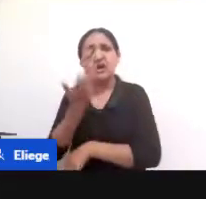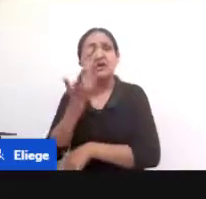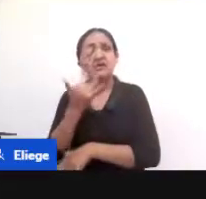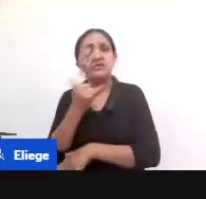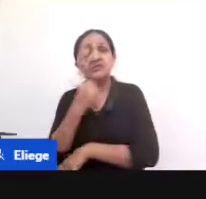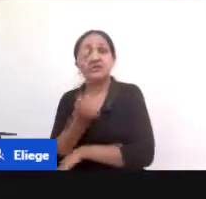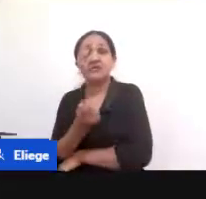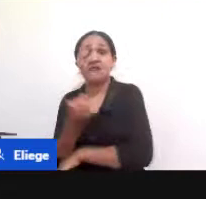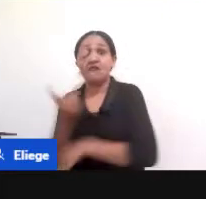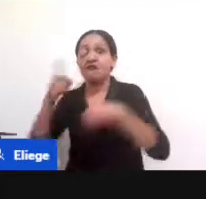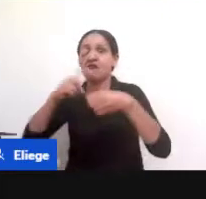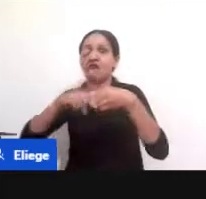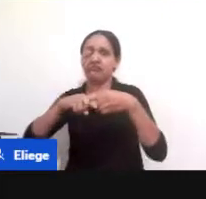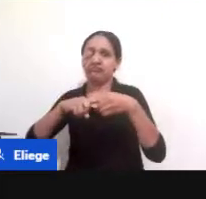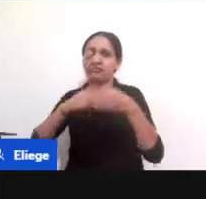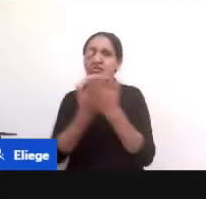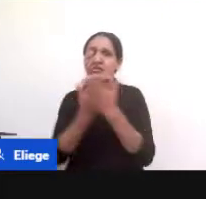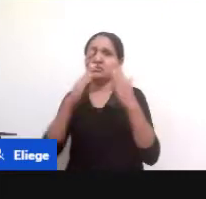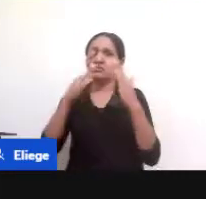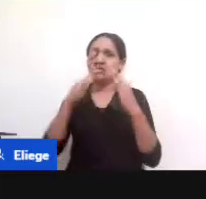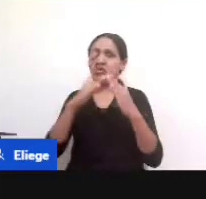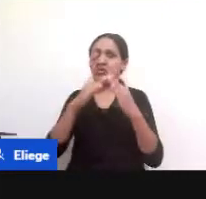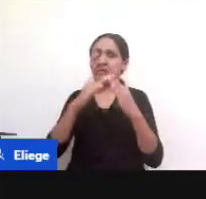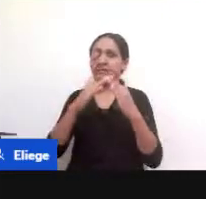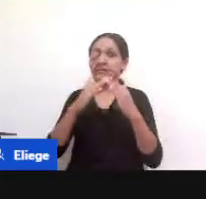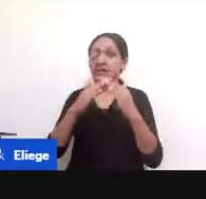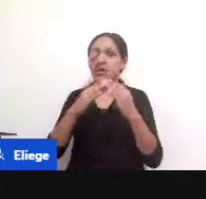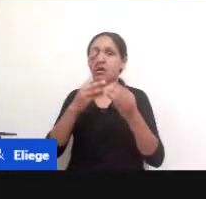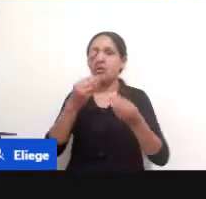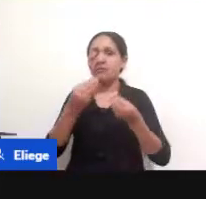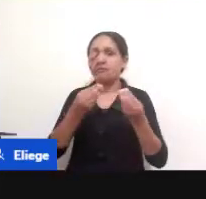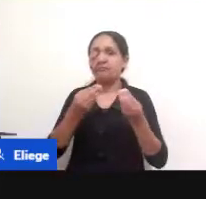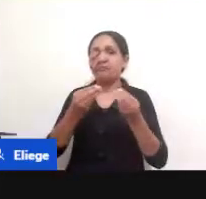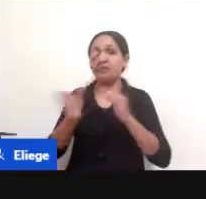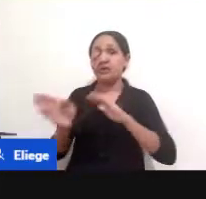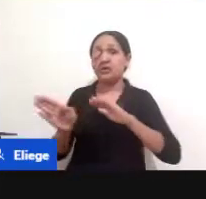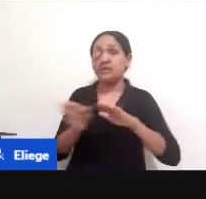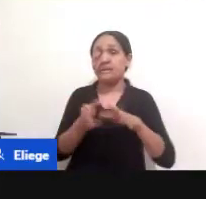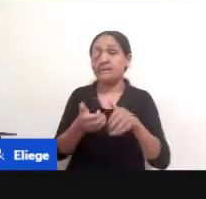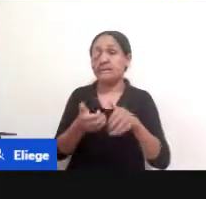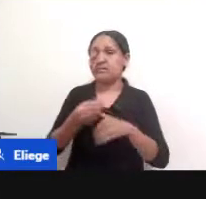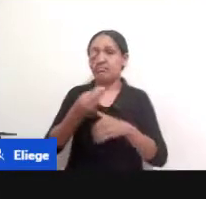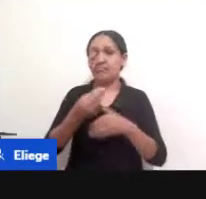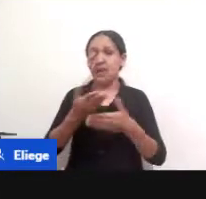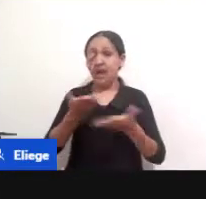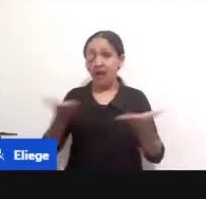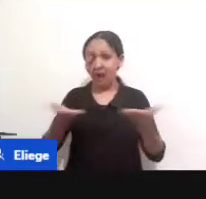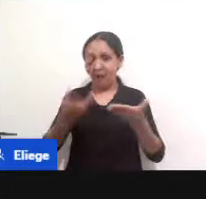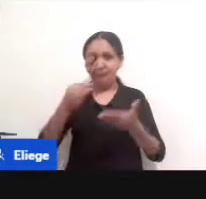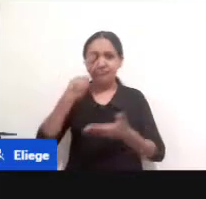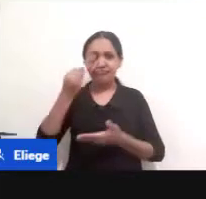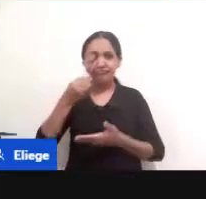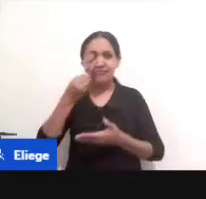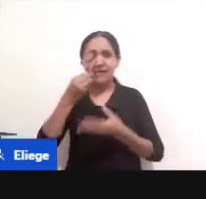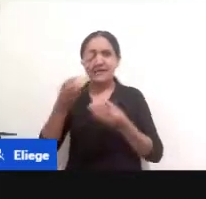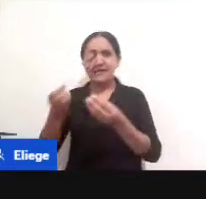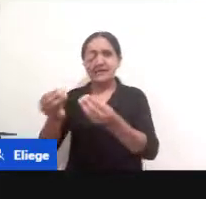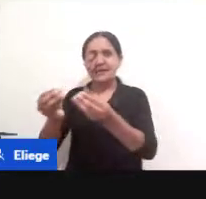fazer o que nós estamos tentando, nesse primeiro momento, o ensino escalonado, trazer 50% da